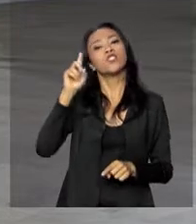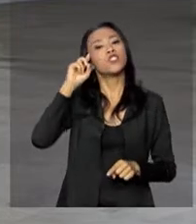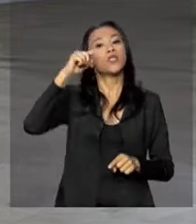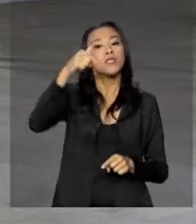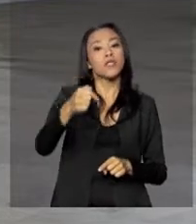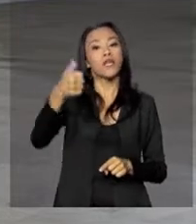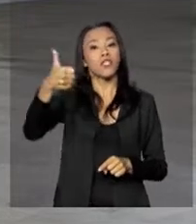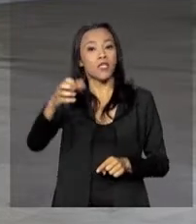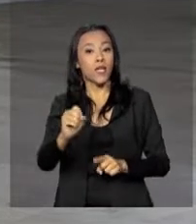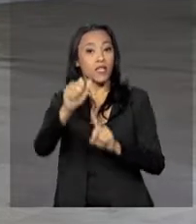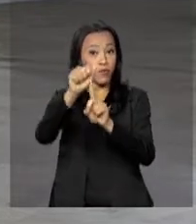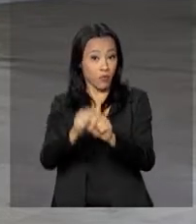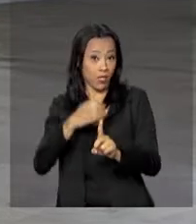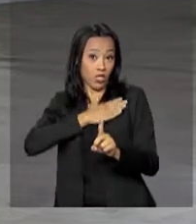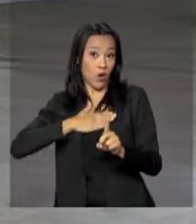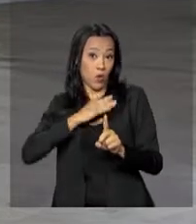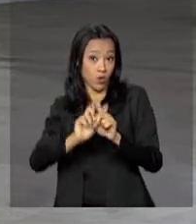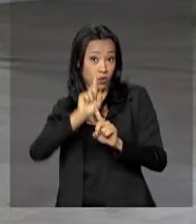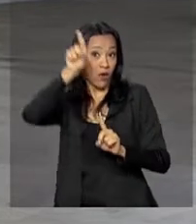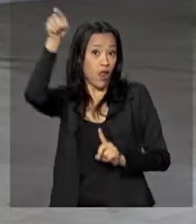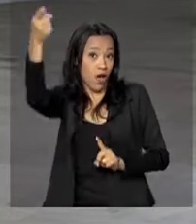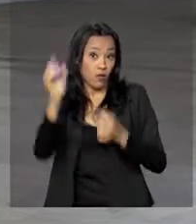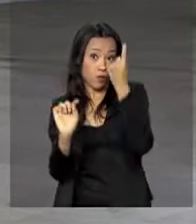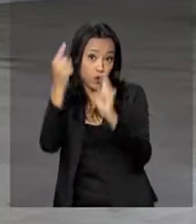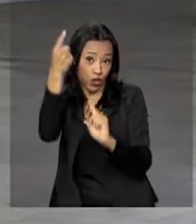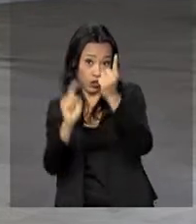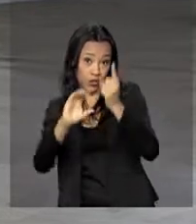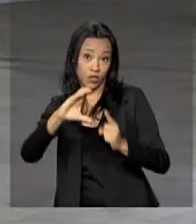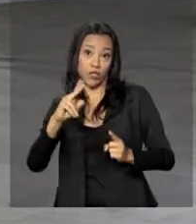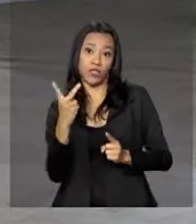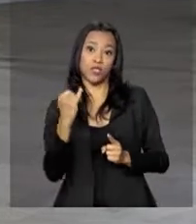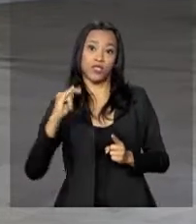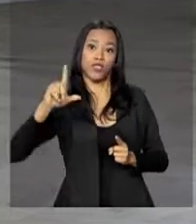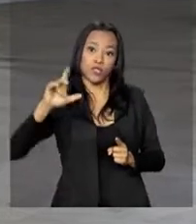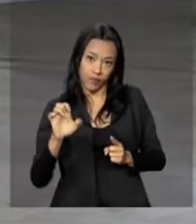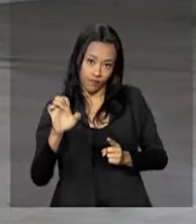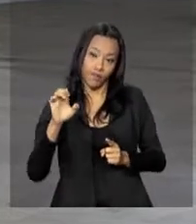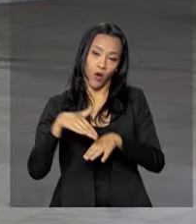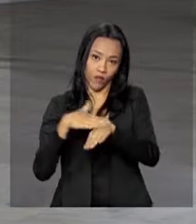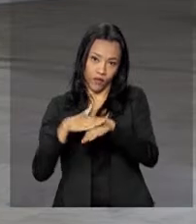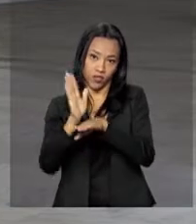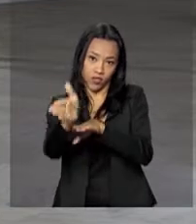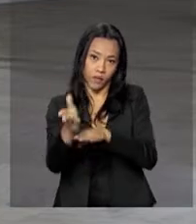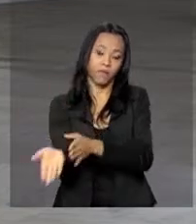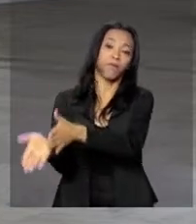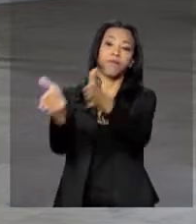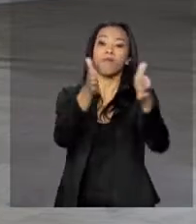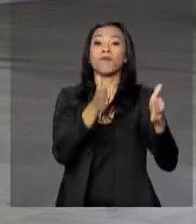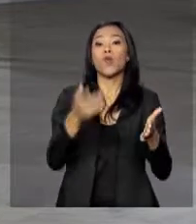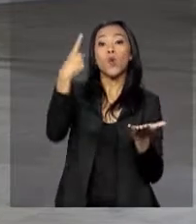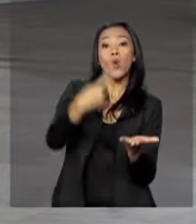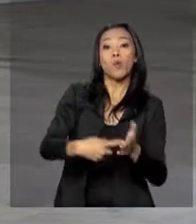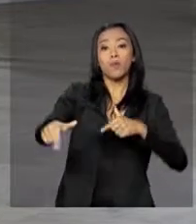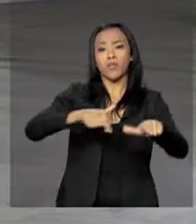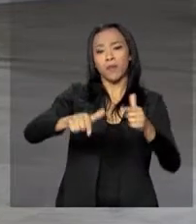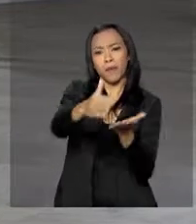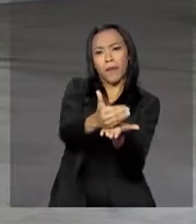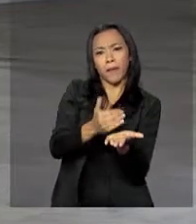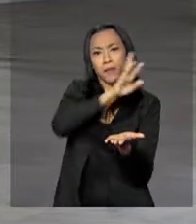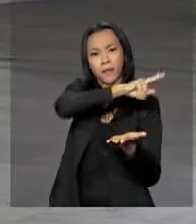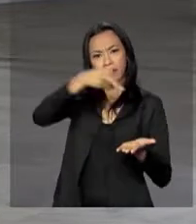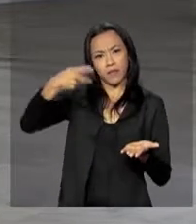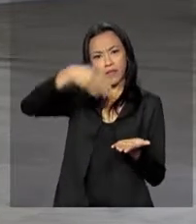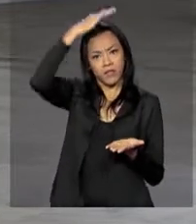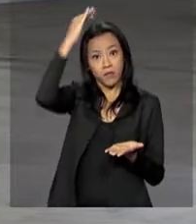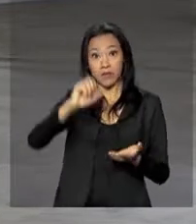de agosto em santiago no chile agora sobre a agenda do presidente michel temer por enquanto são três compromissos